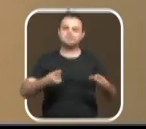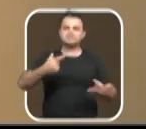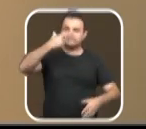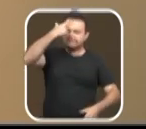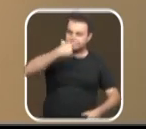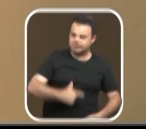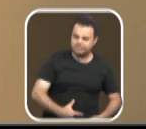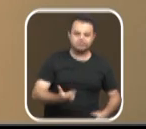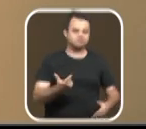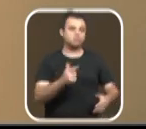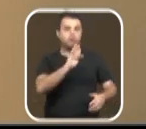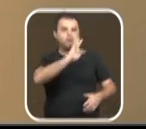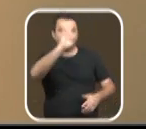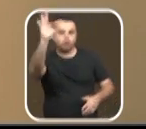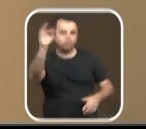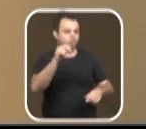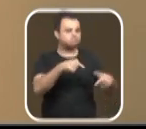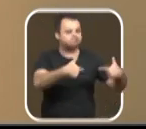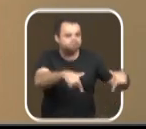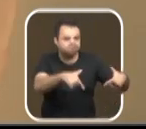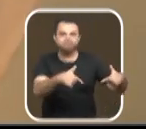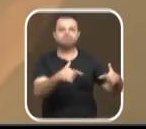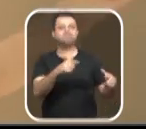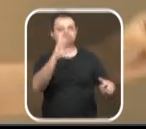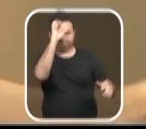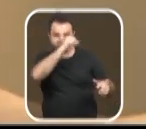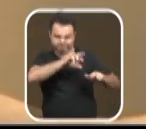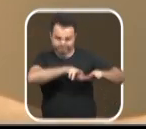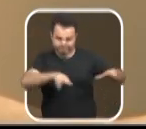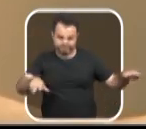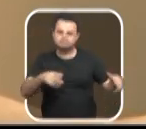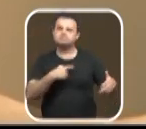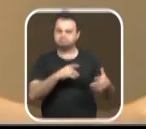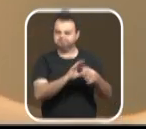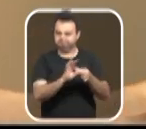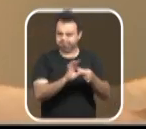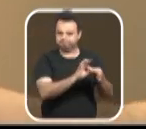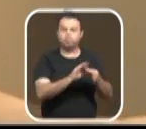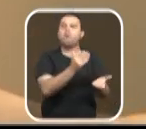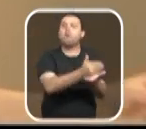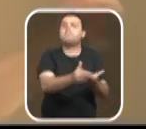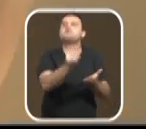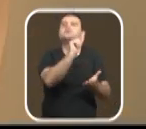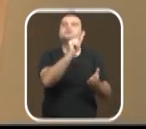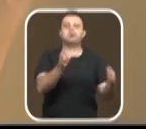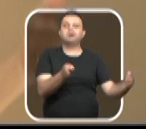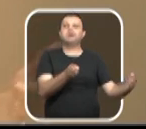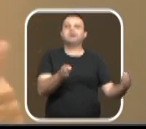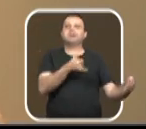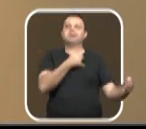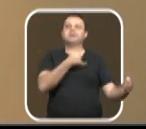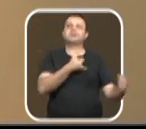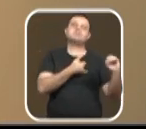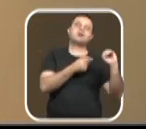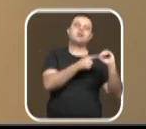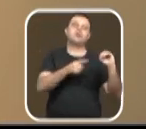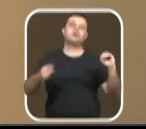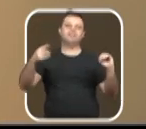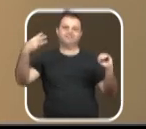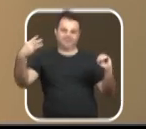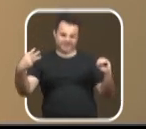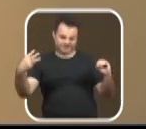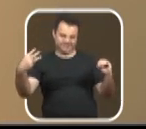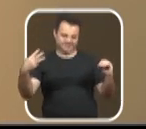qualificação para o trabalho, eles não estão descolados um do outro. E isso começa lá na educação infantil mesmo, quando a criança começa a se descobrir